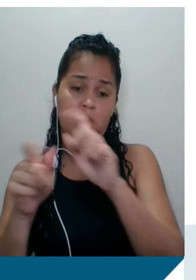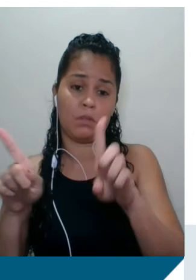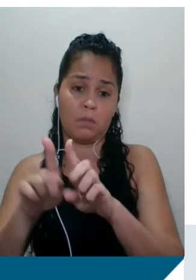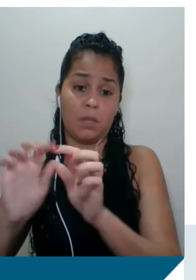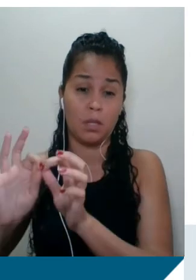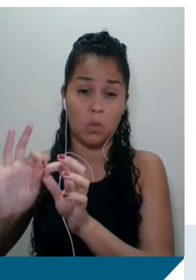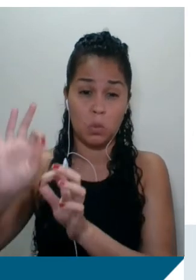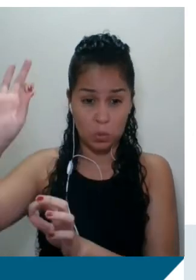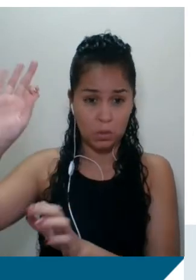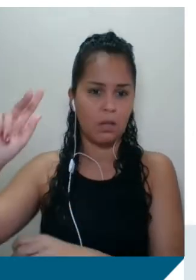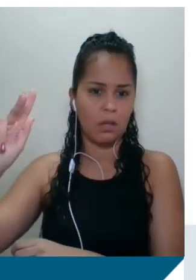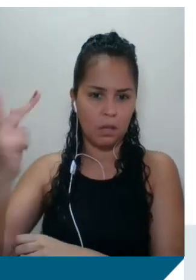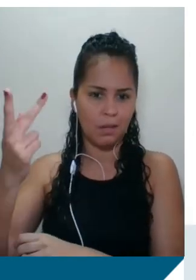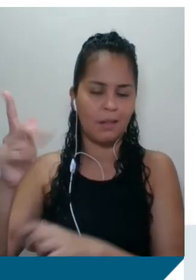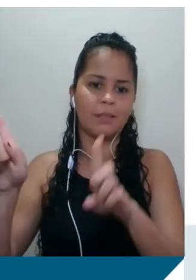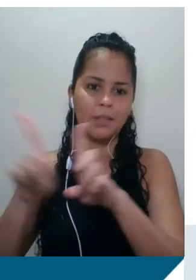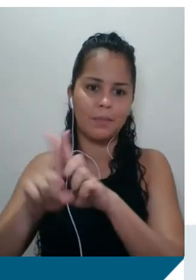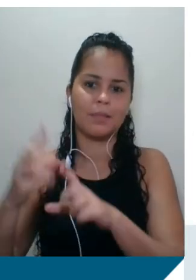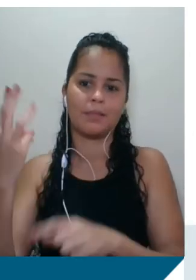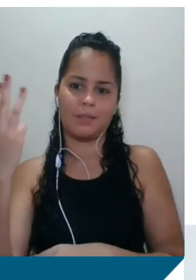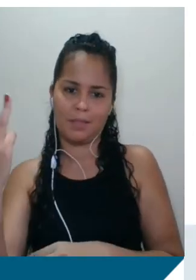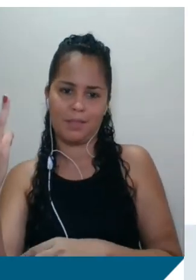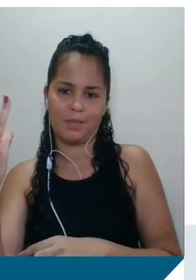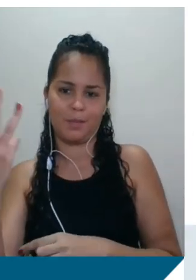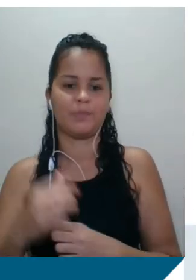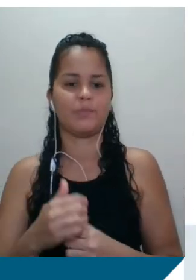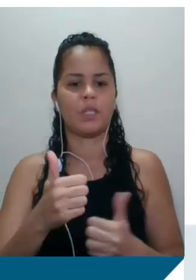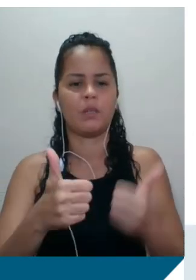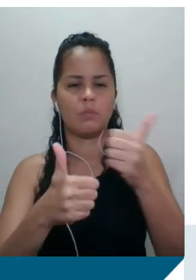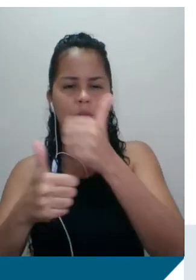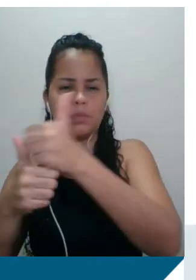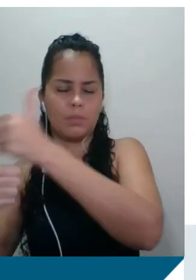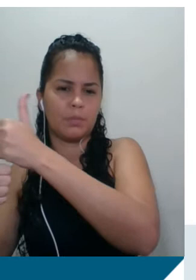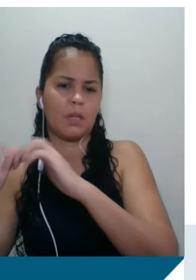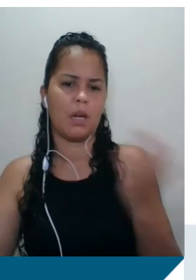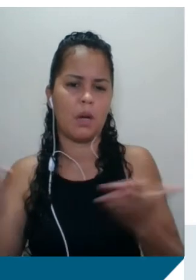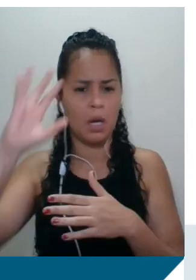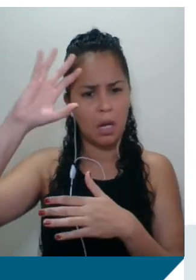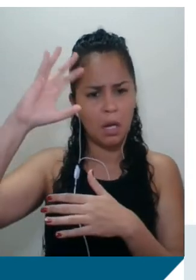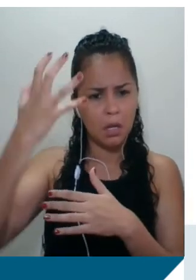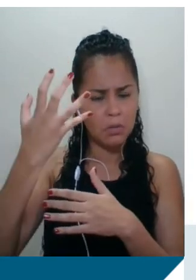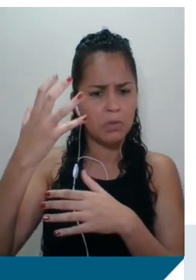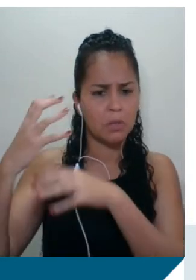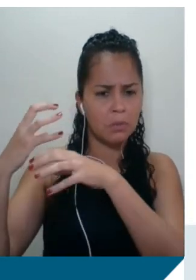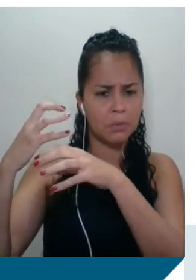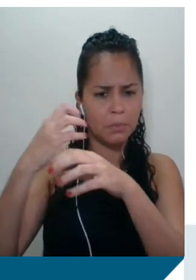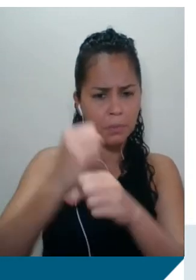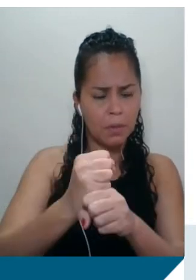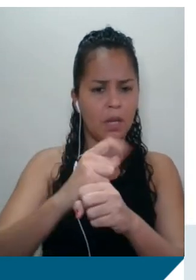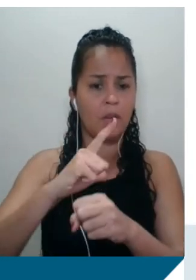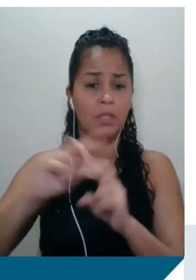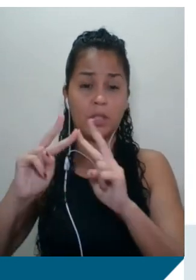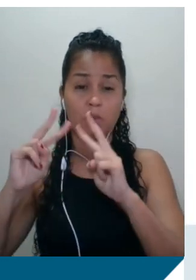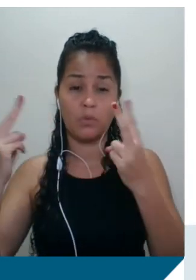3. Então, eu posso colocar isso ali. E a altura, também indicada na figura, vai ser 3 também. Ok?